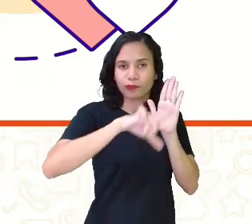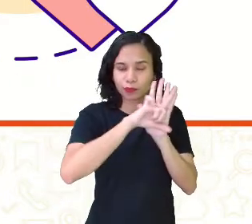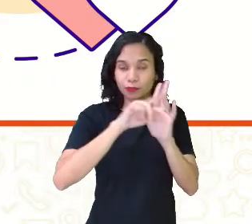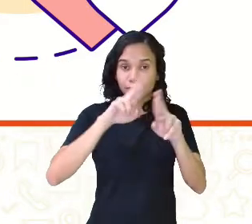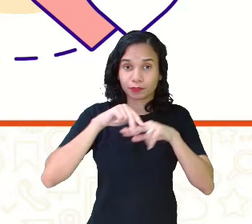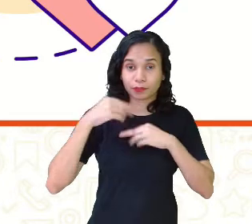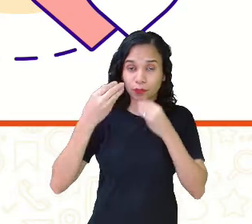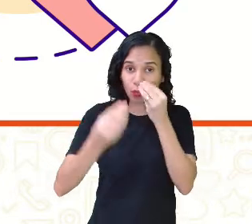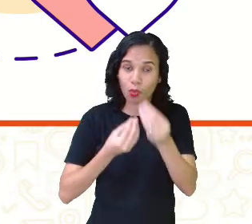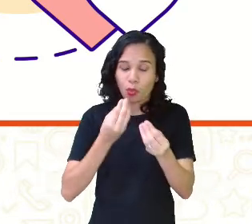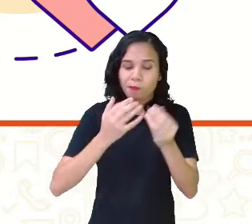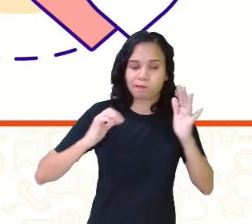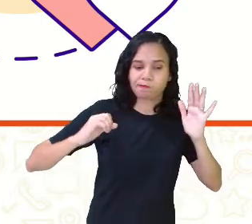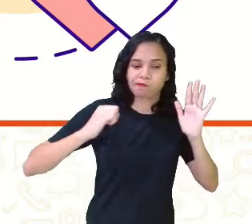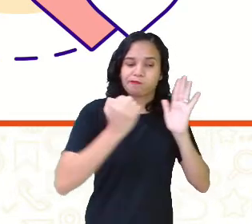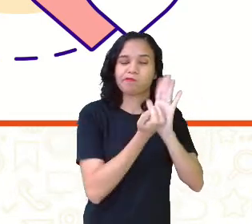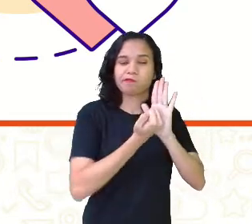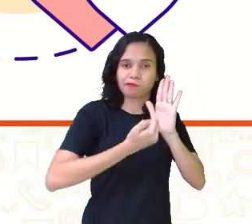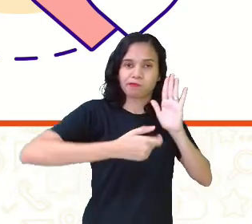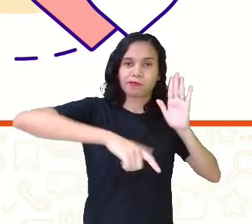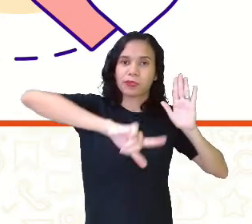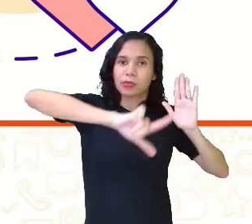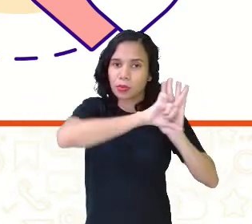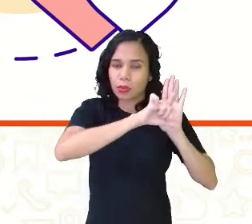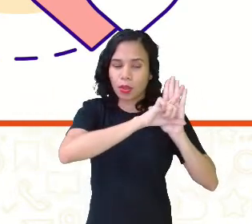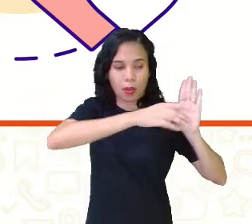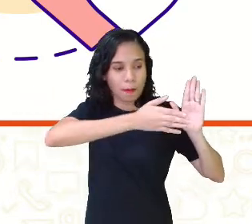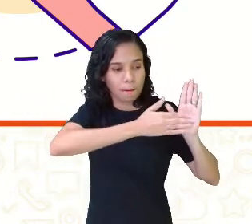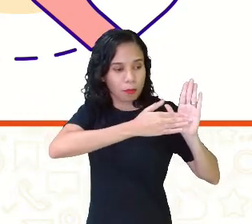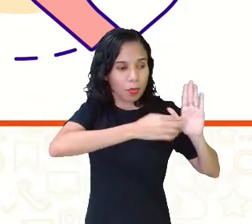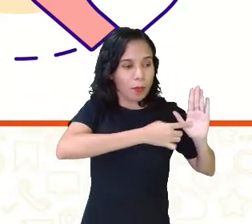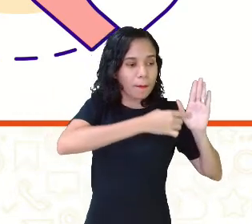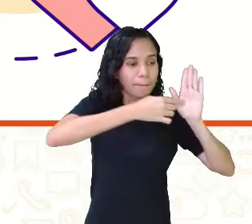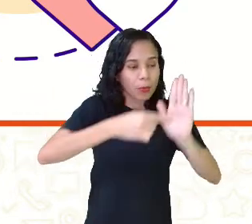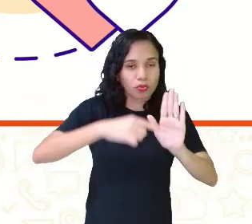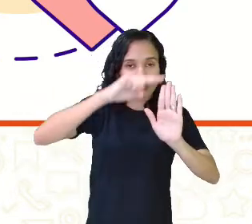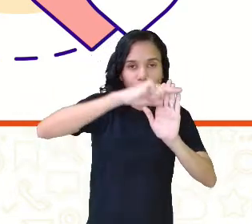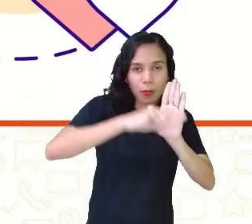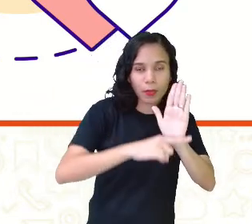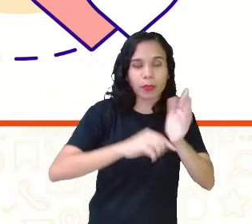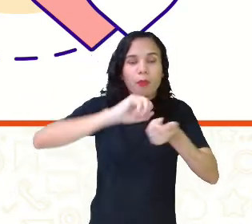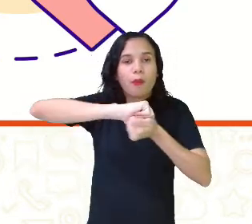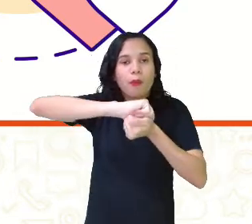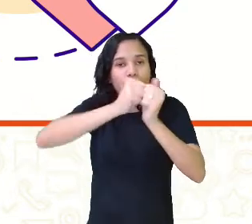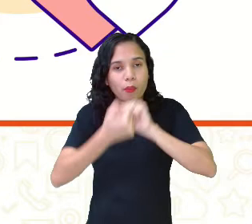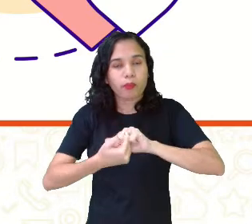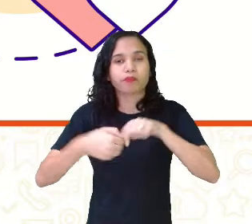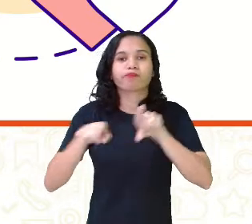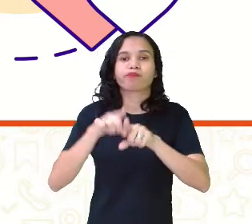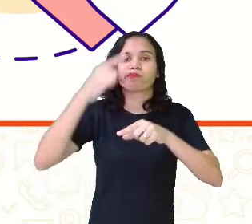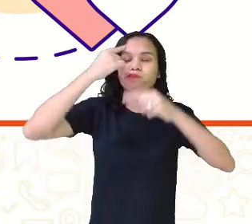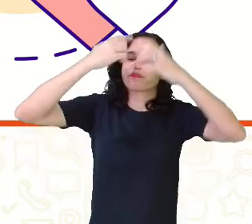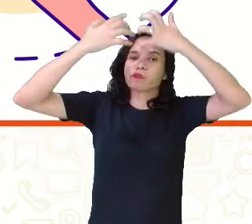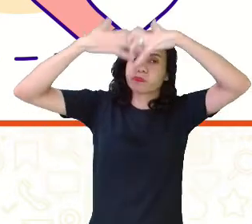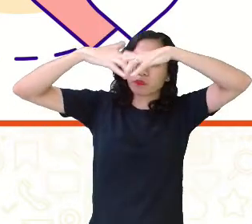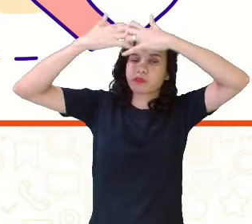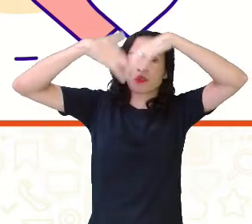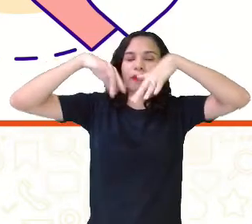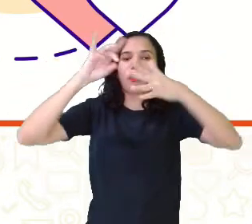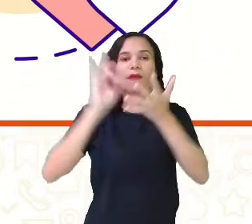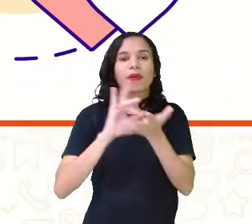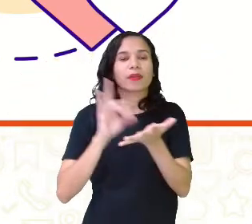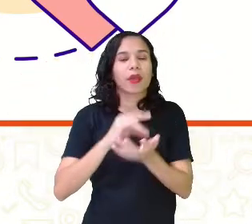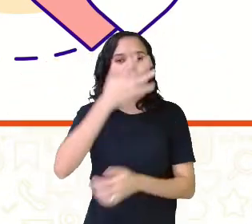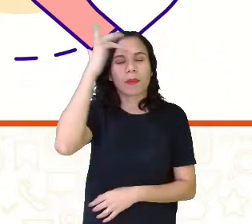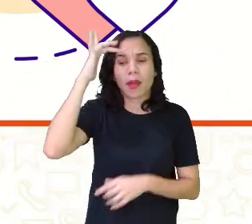tem todo um marco legal, né, propiciador de adequação, de reflexões, né, para que